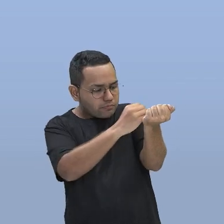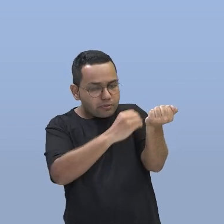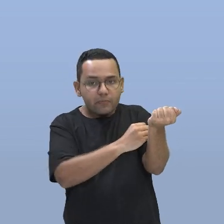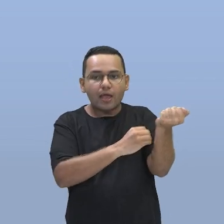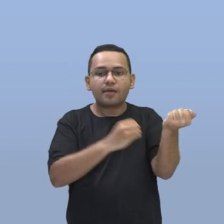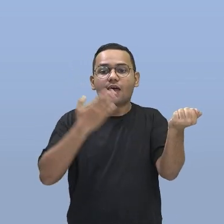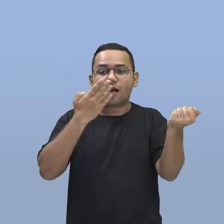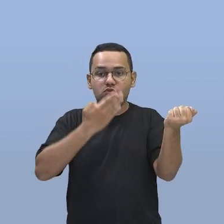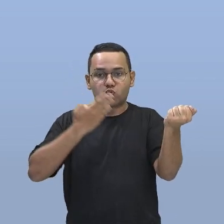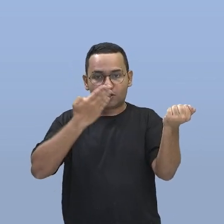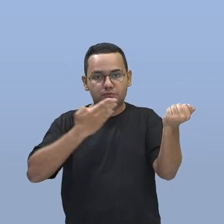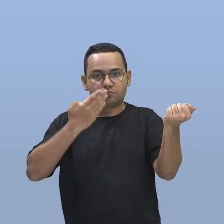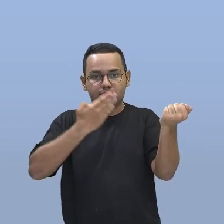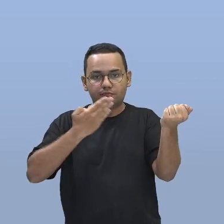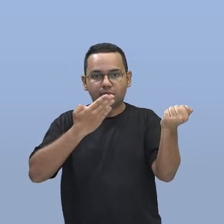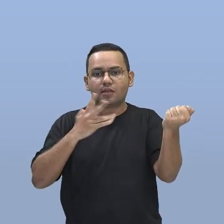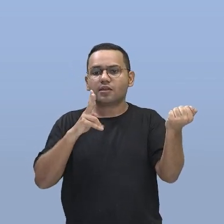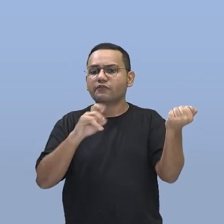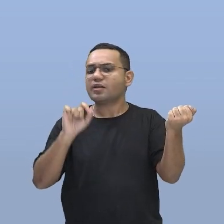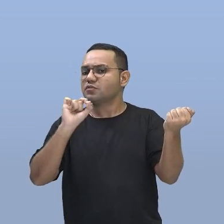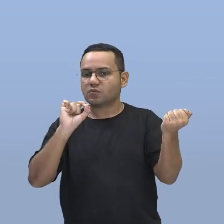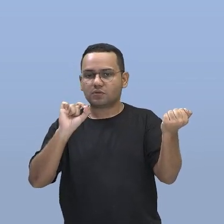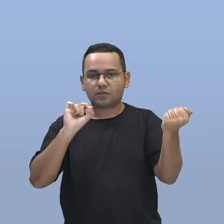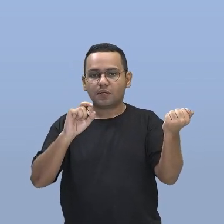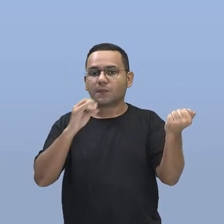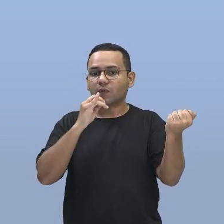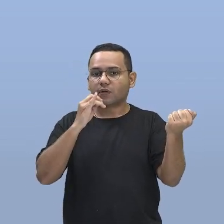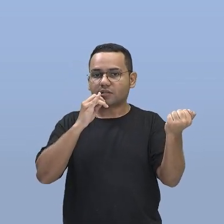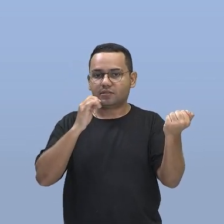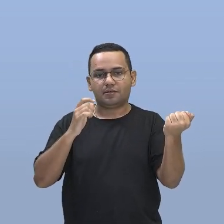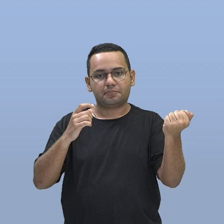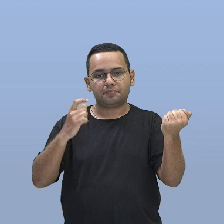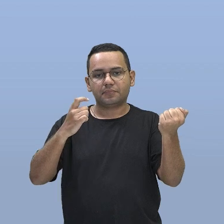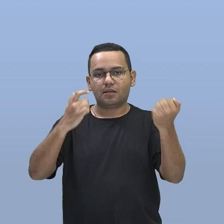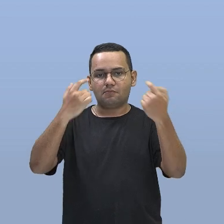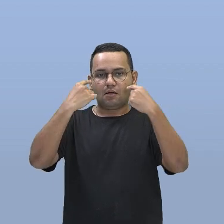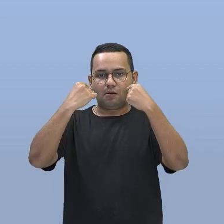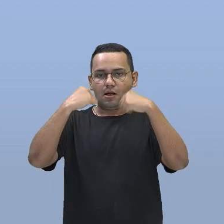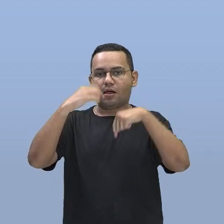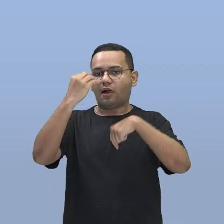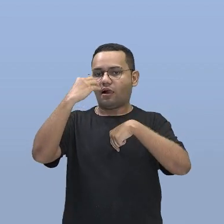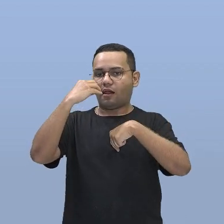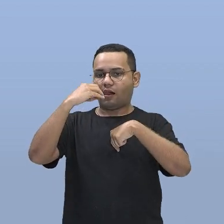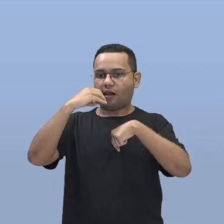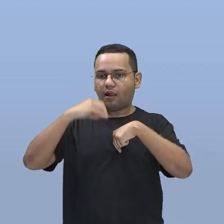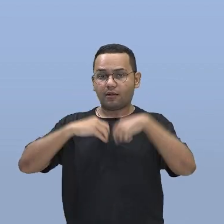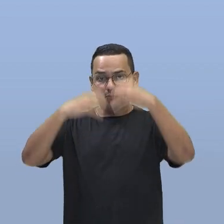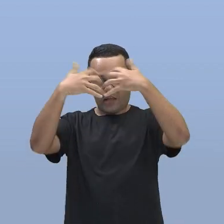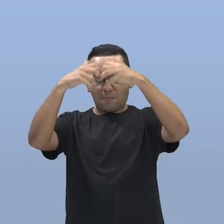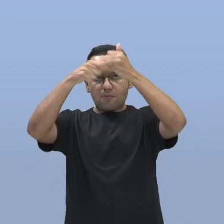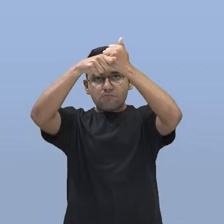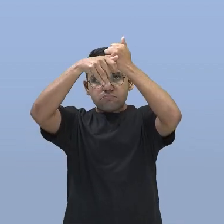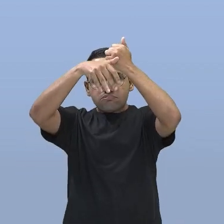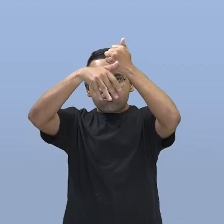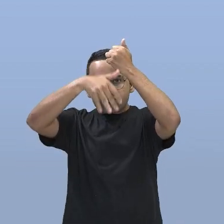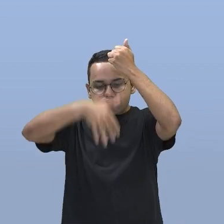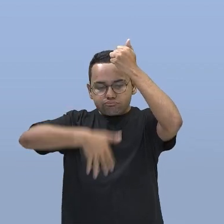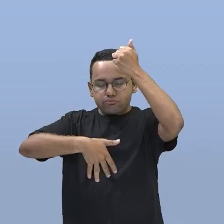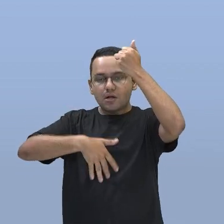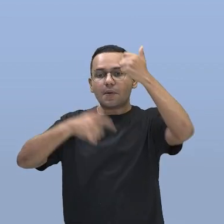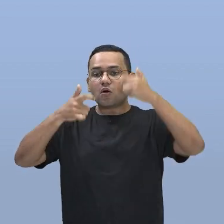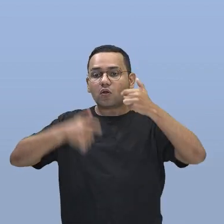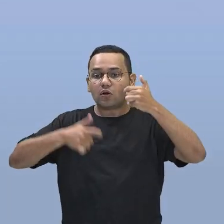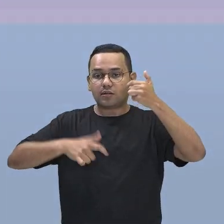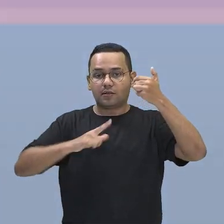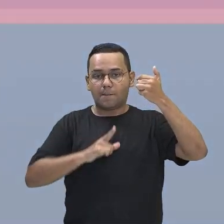açúcares. Isso aí enviou um sinal para o organismo como um todo. O cérebro enviou um sinal ali para o pâncreas. Acho que